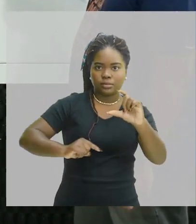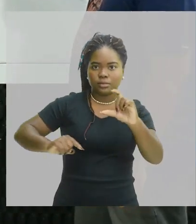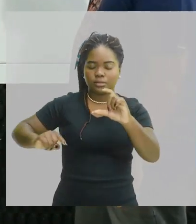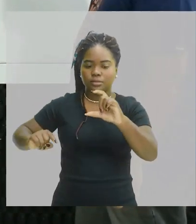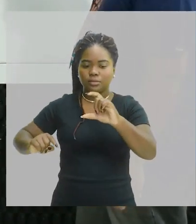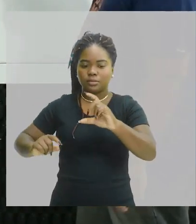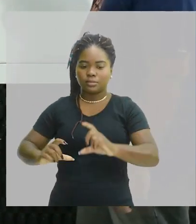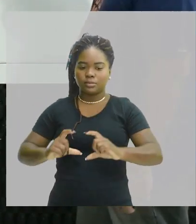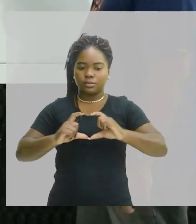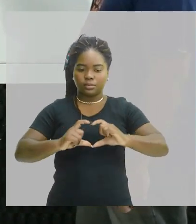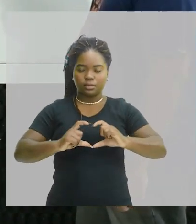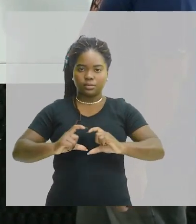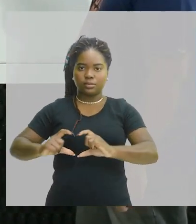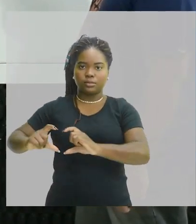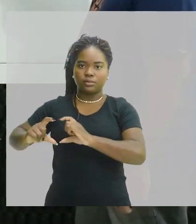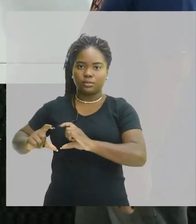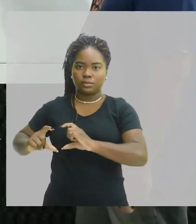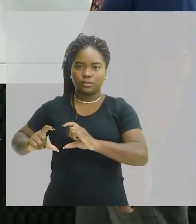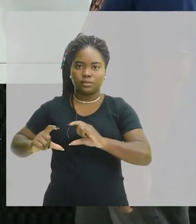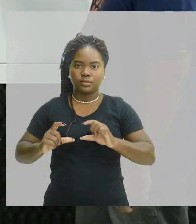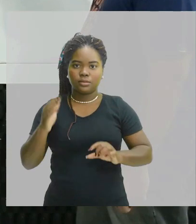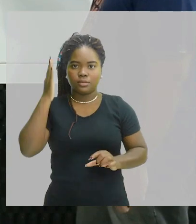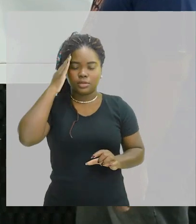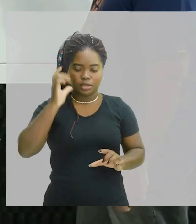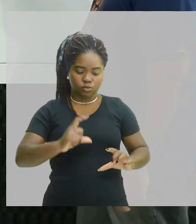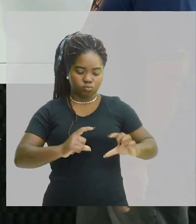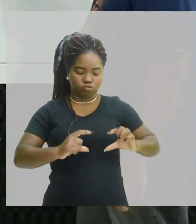Mais 2 baterias, ó.